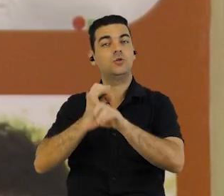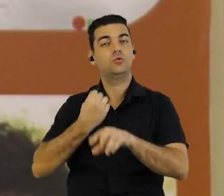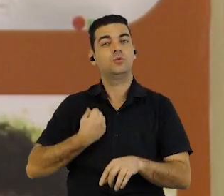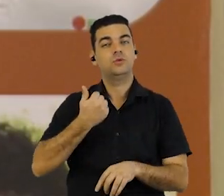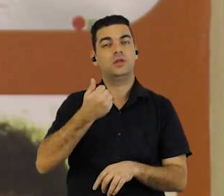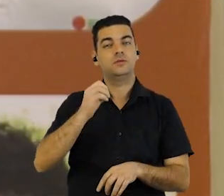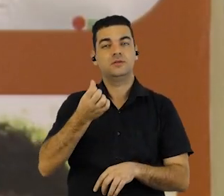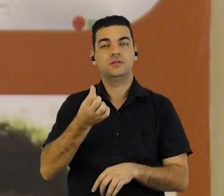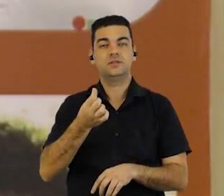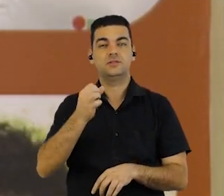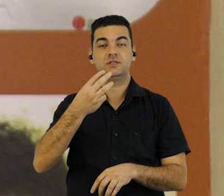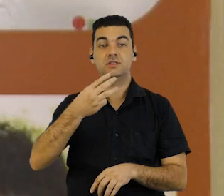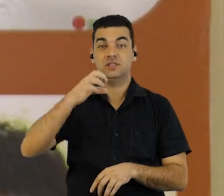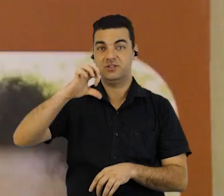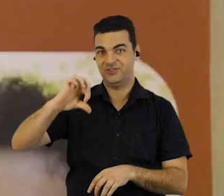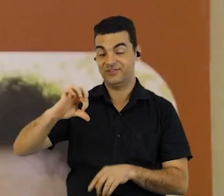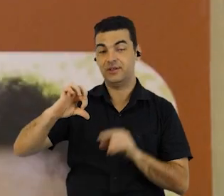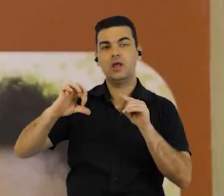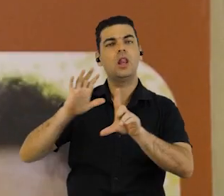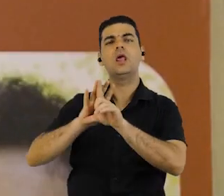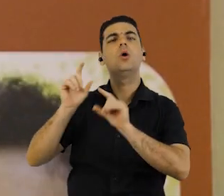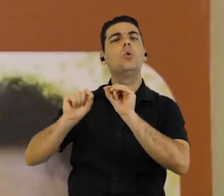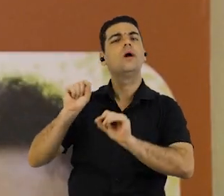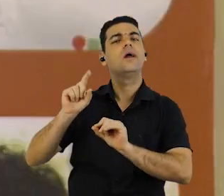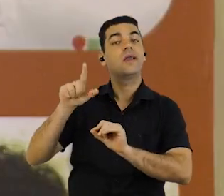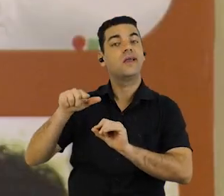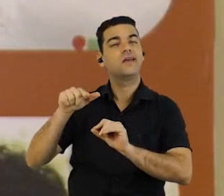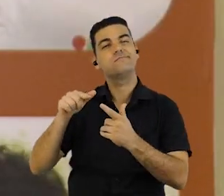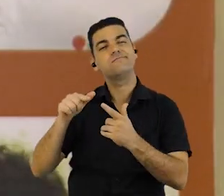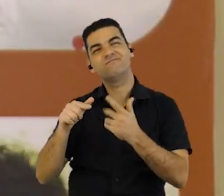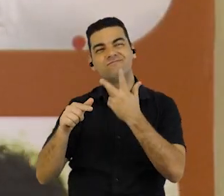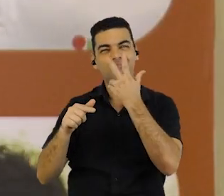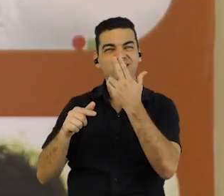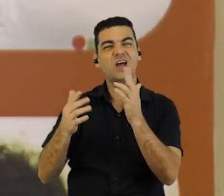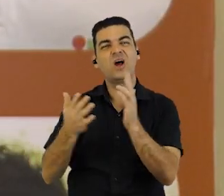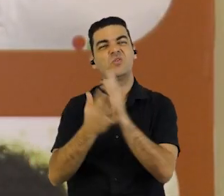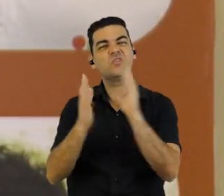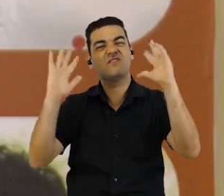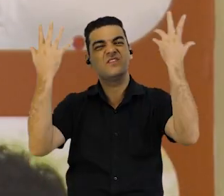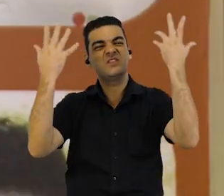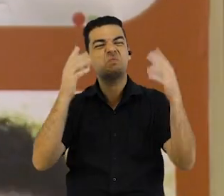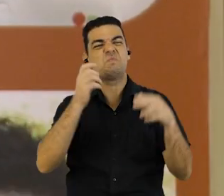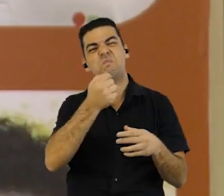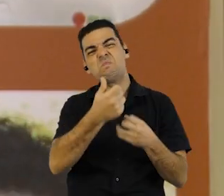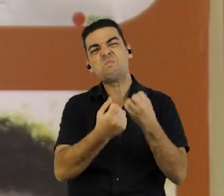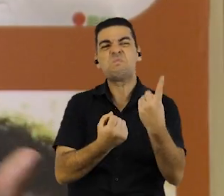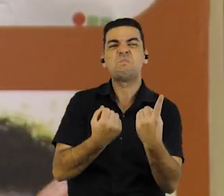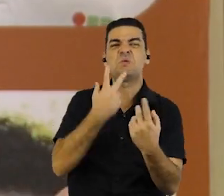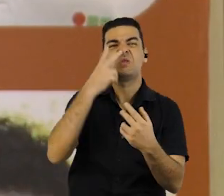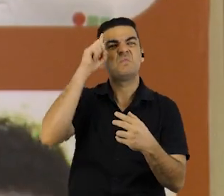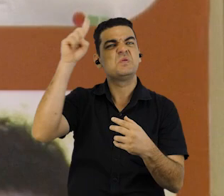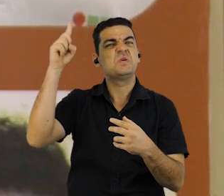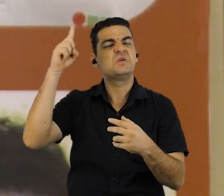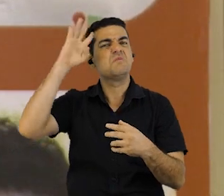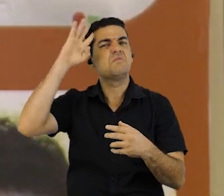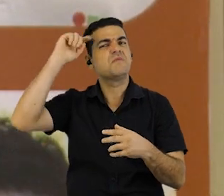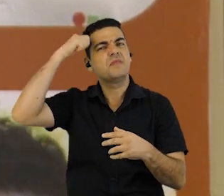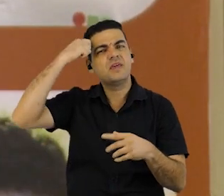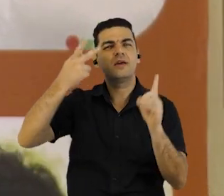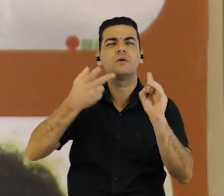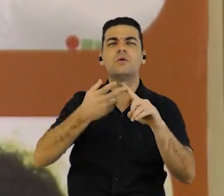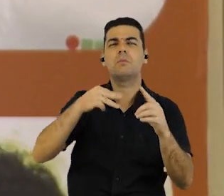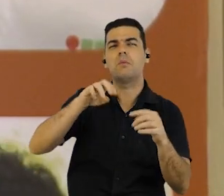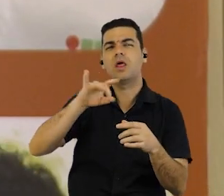número 10.639. Lei que só é trabalhada muitas vezes em eventos pontuais, como o Dia da Consciência Negra, a Revolta